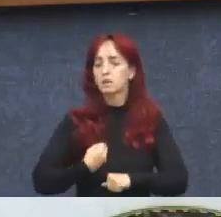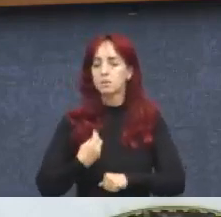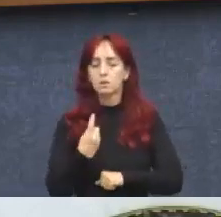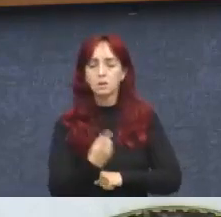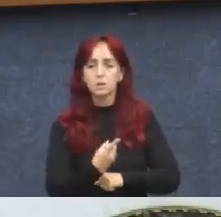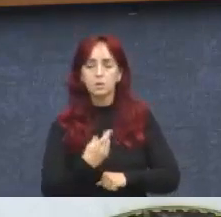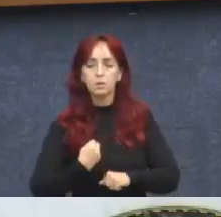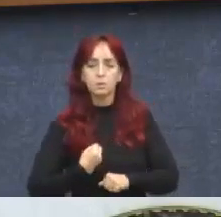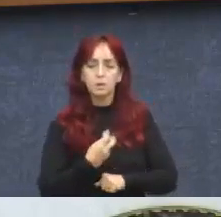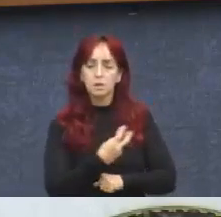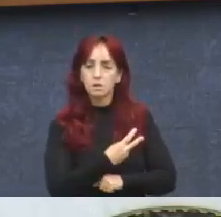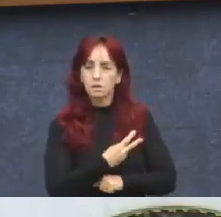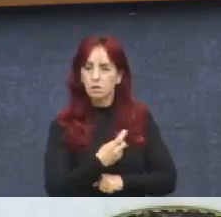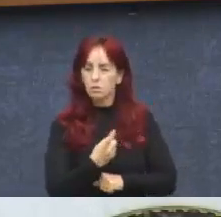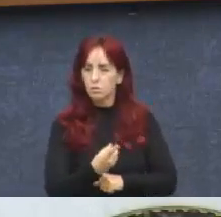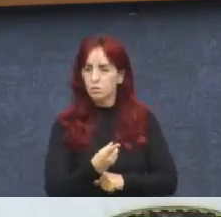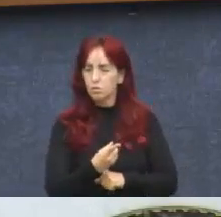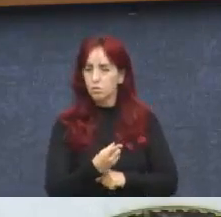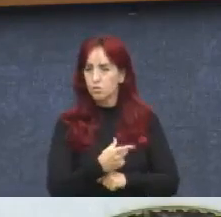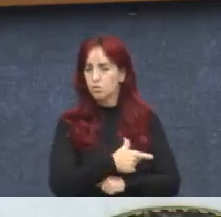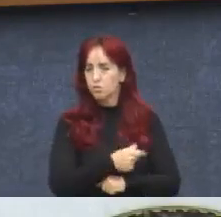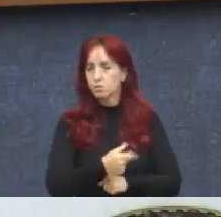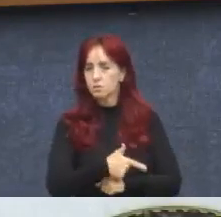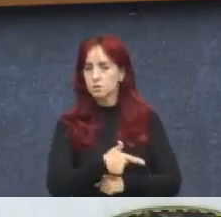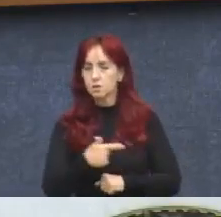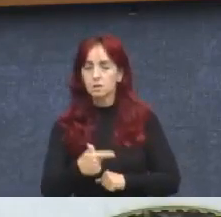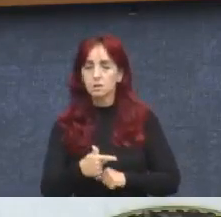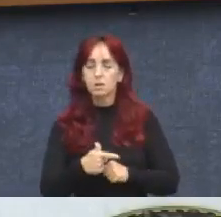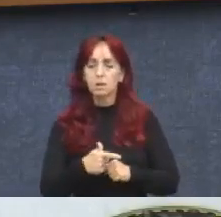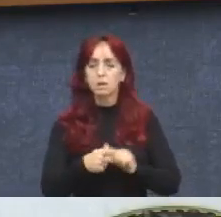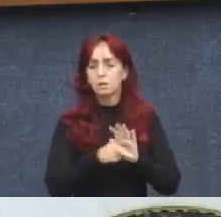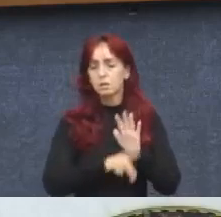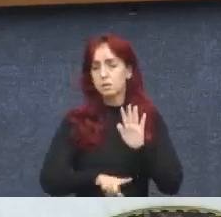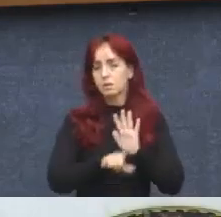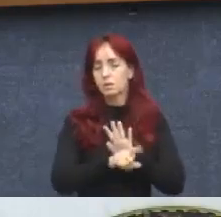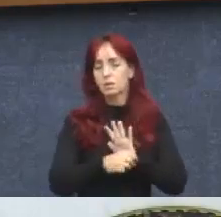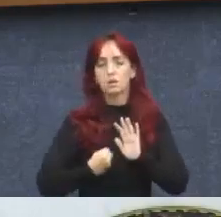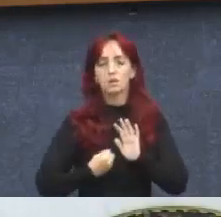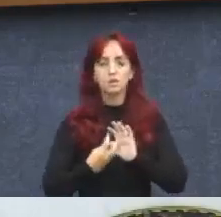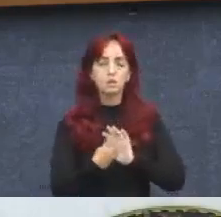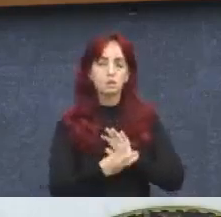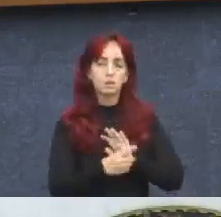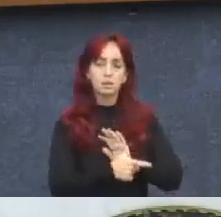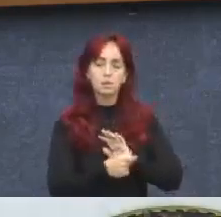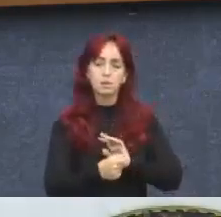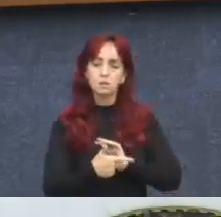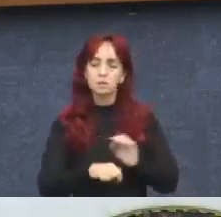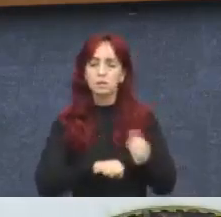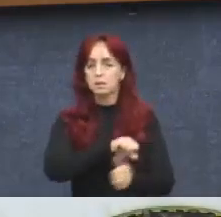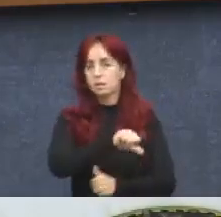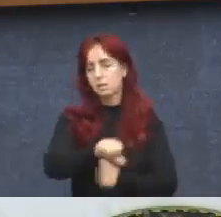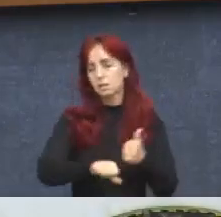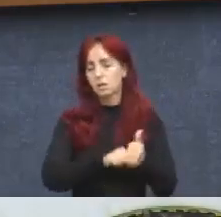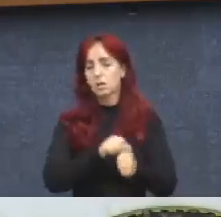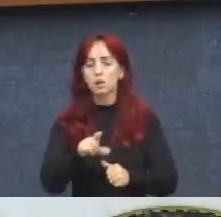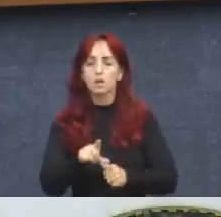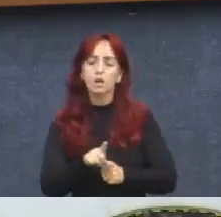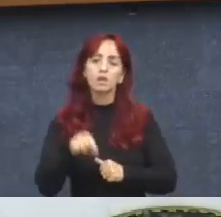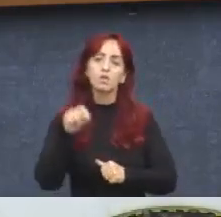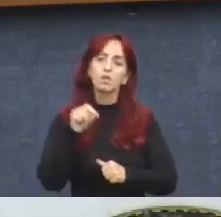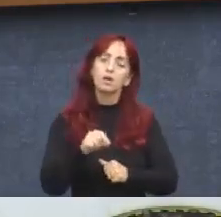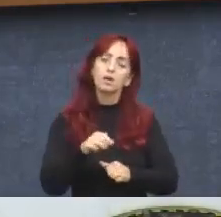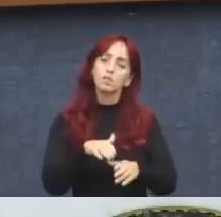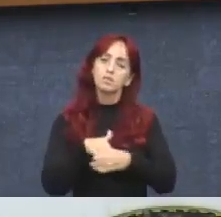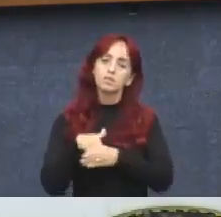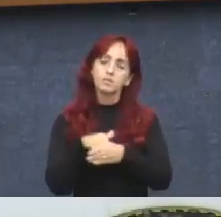emenda 1 de 2017, relativa ao projeto de lei número 3 de 2017, alterando-se a ordem de preferência de votação prevista